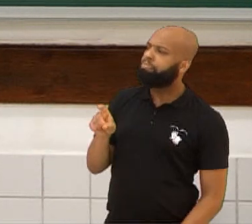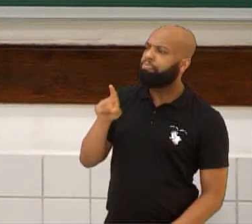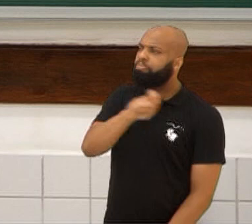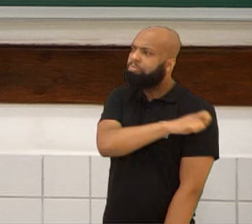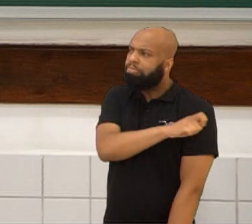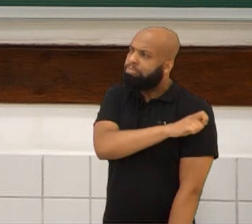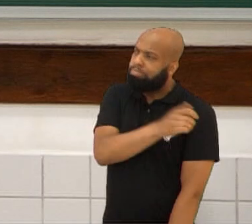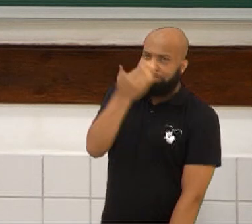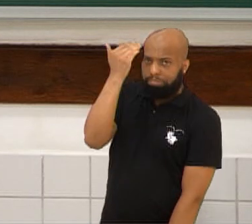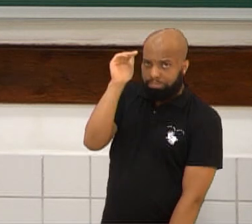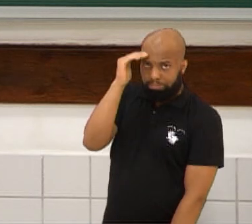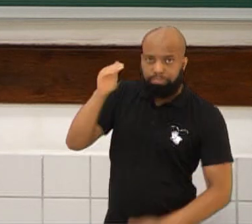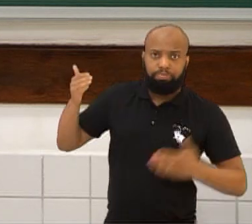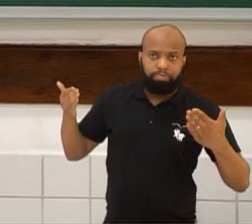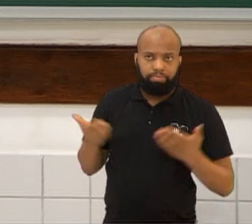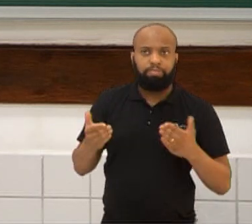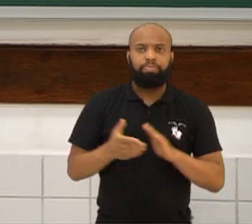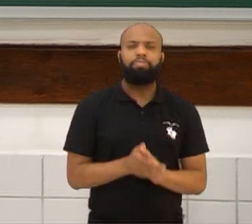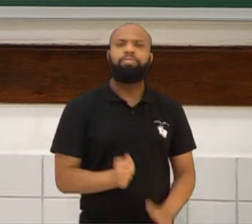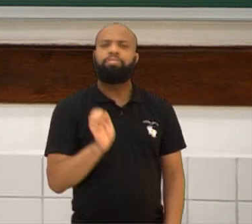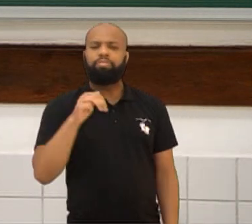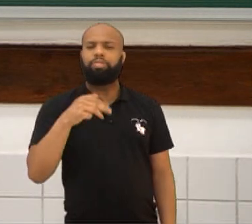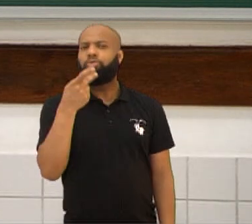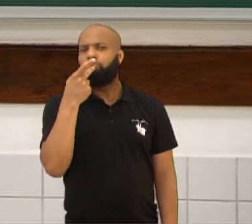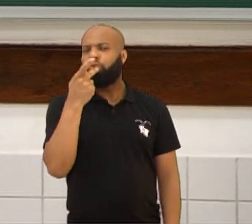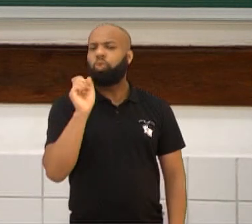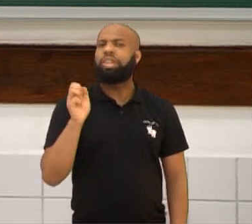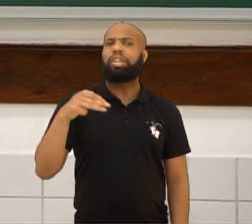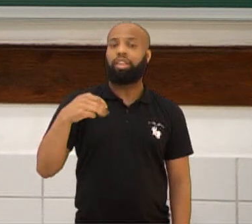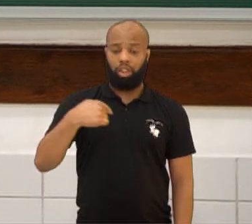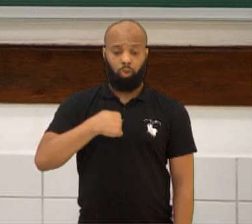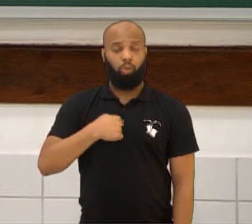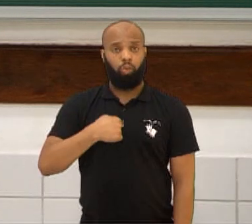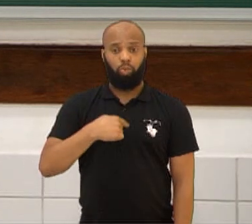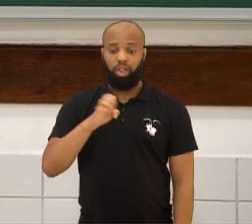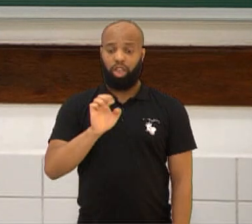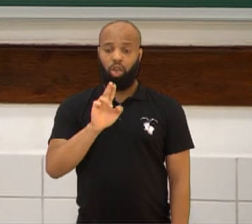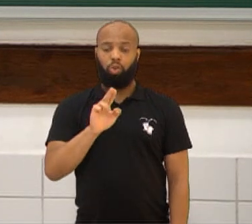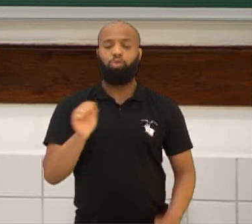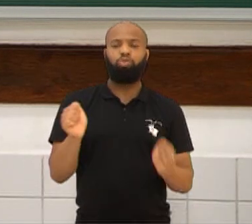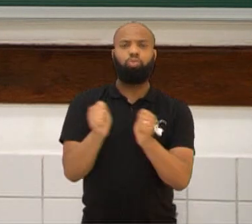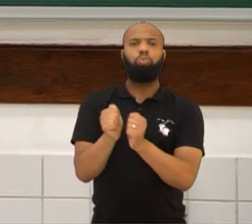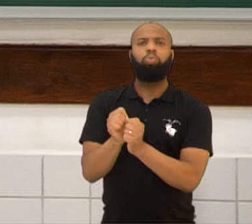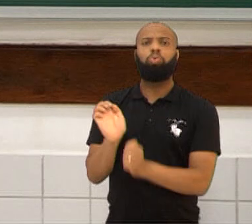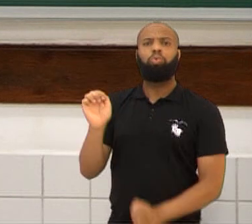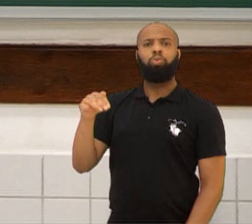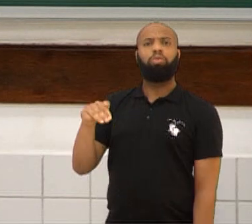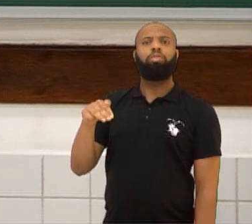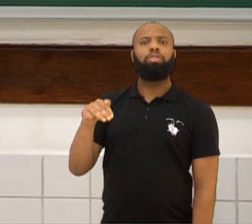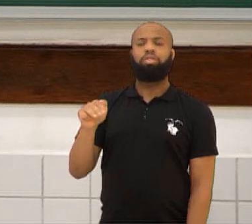estão entendendo? Quem que falou? Eu. Com quem eu falei?